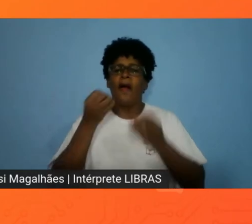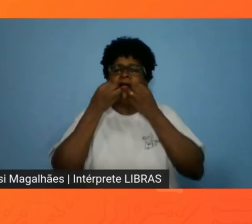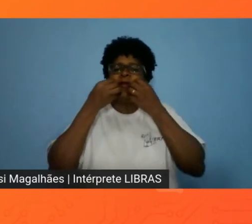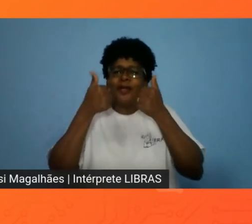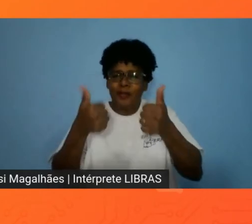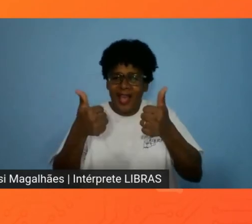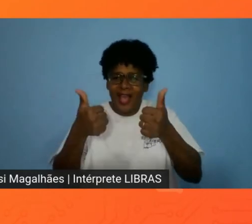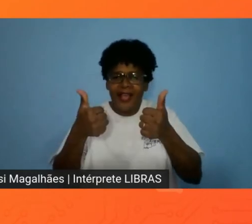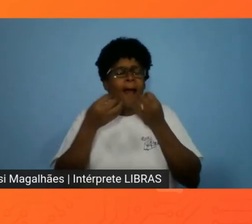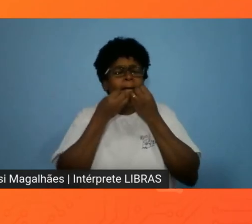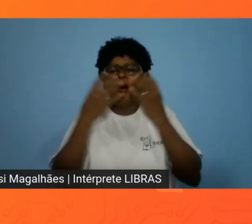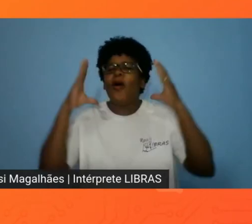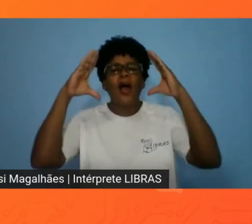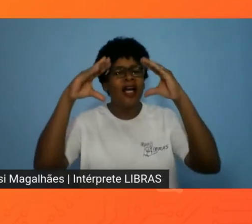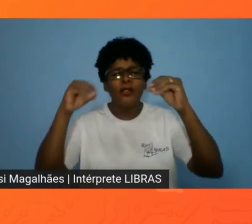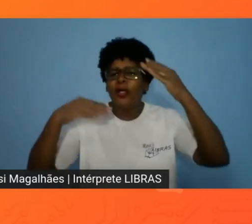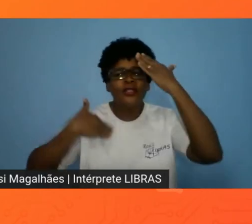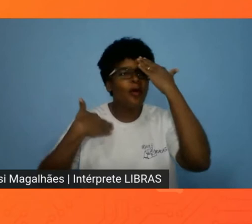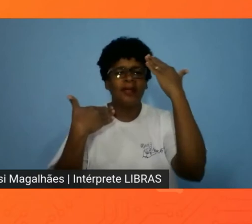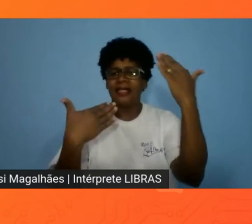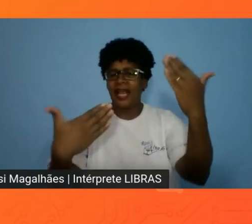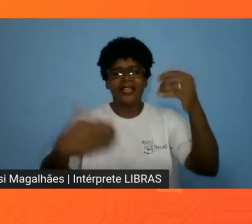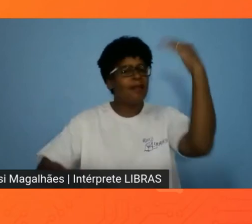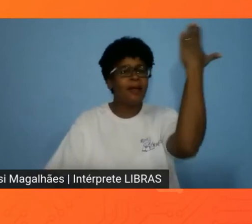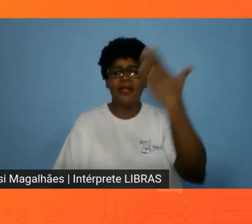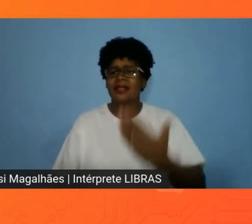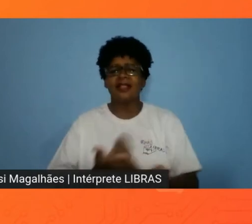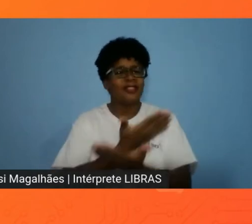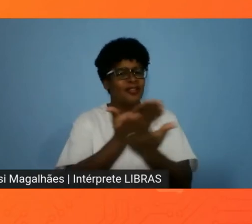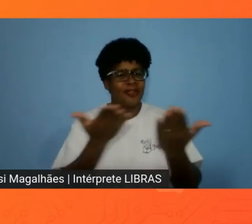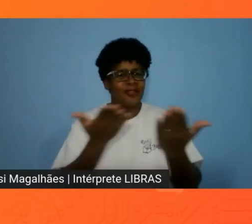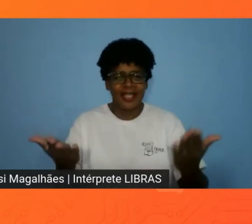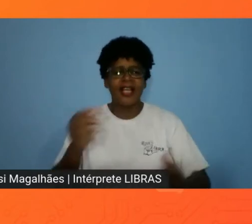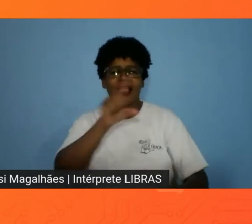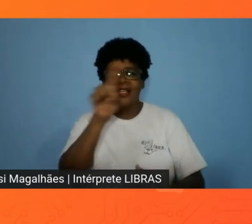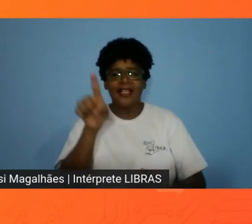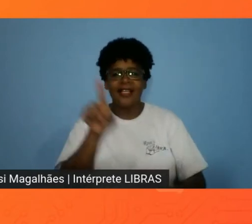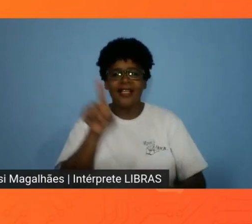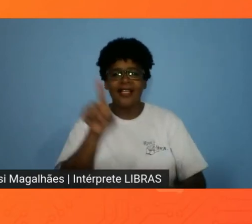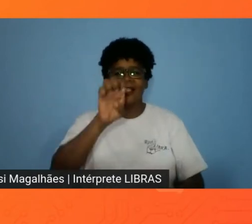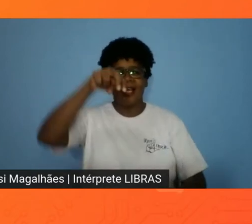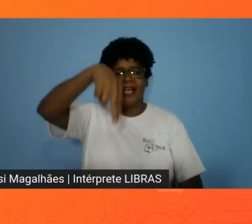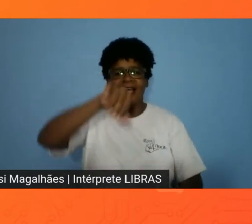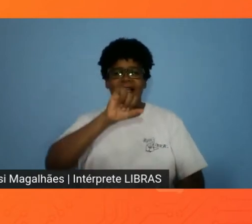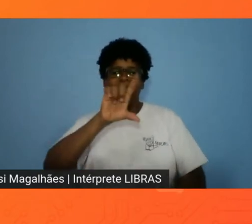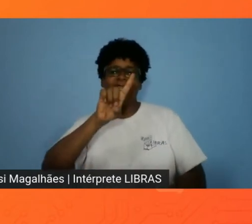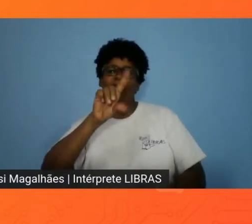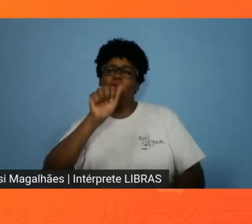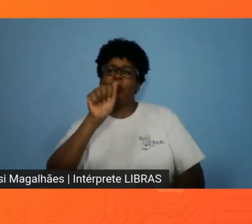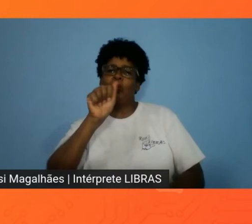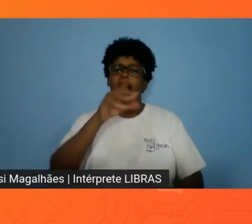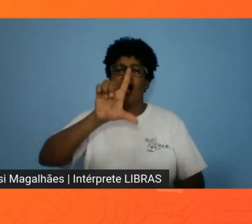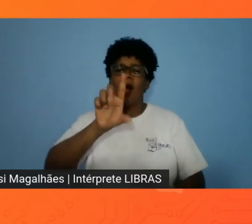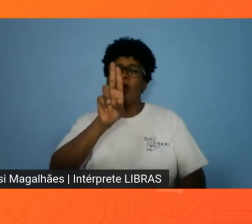Muito boa noite, muito obrigada pela presença. Eu sou Zenilda Lua, estou como curadora do Entre